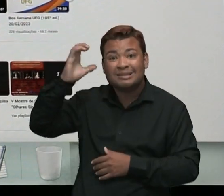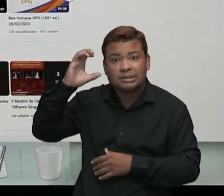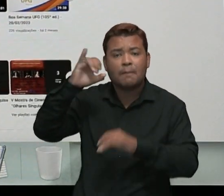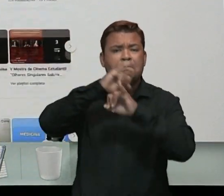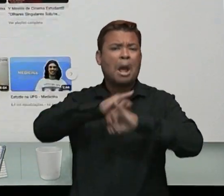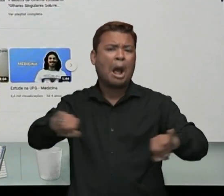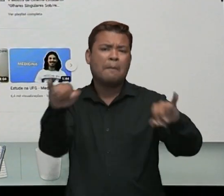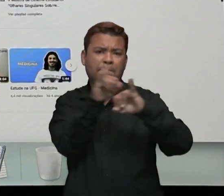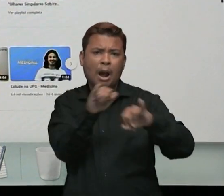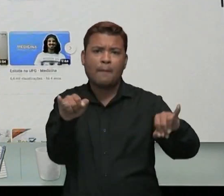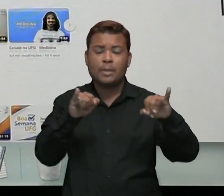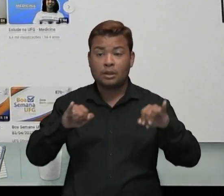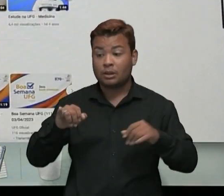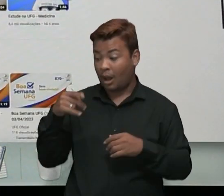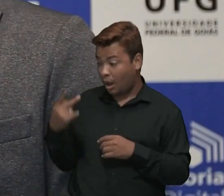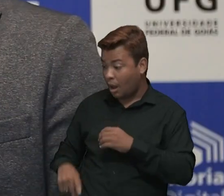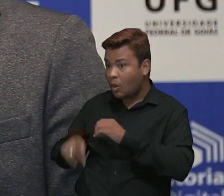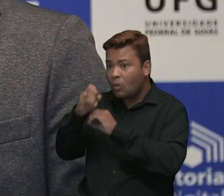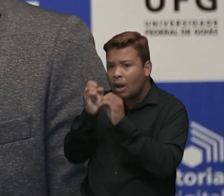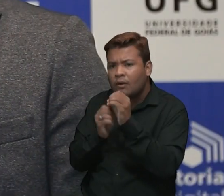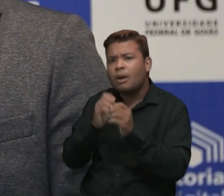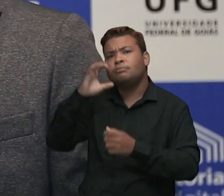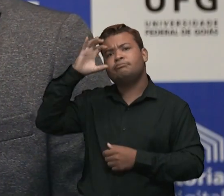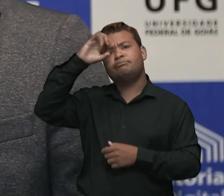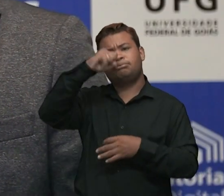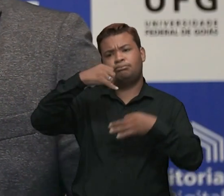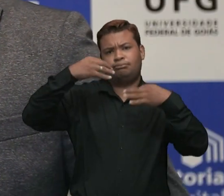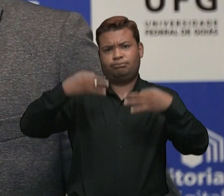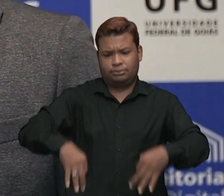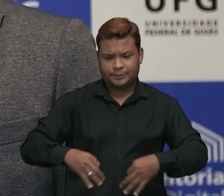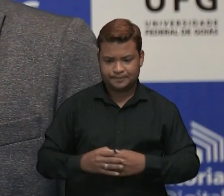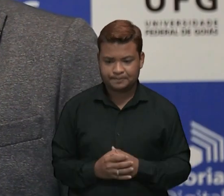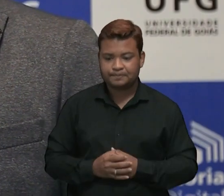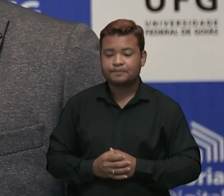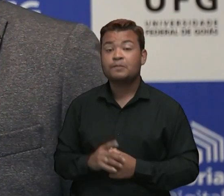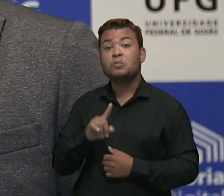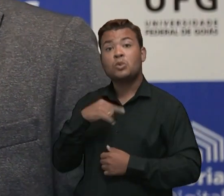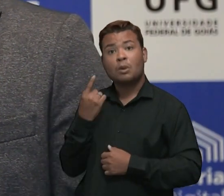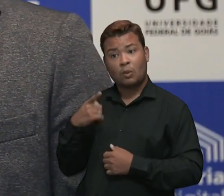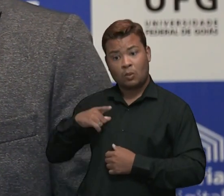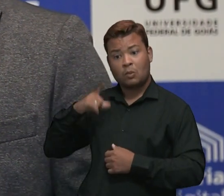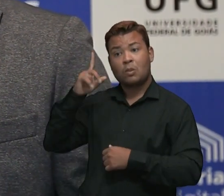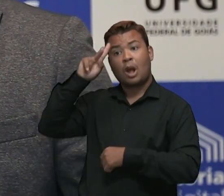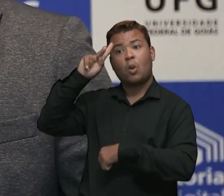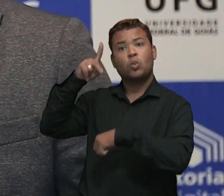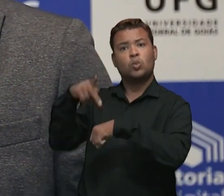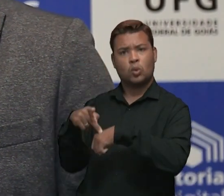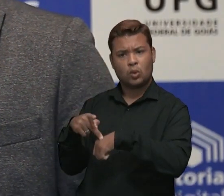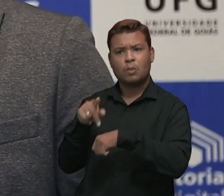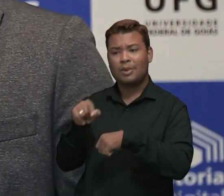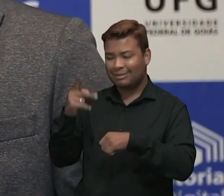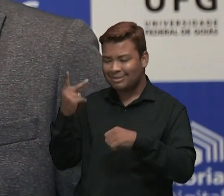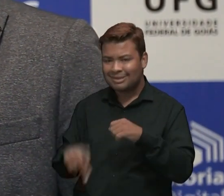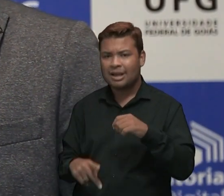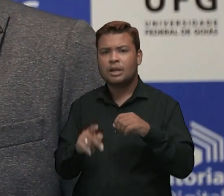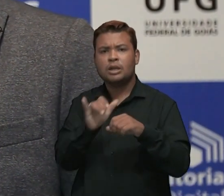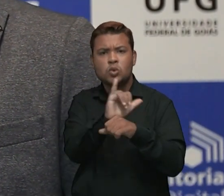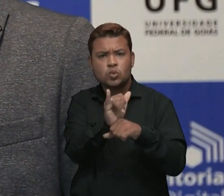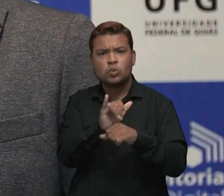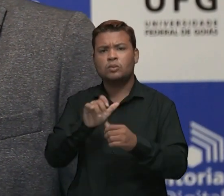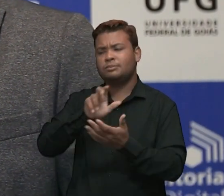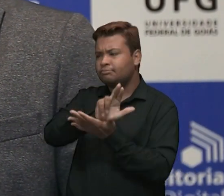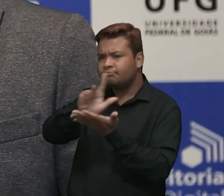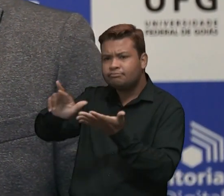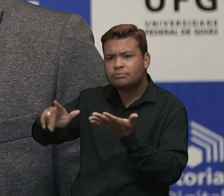a UFG entendeu isso. A gente ter autonomia de ter os nossos canais para divulgar aquilo que